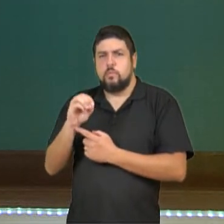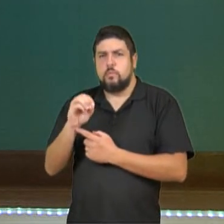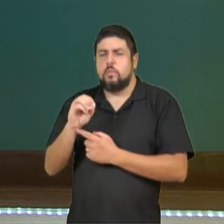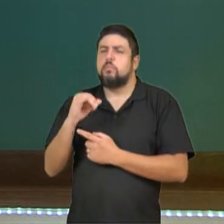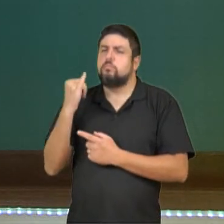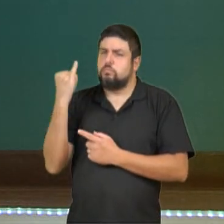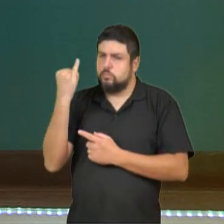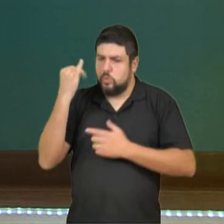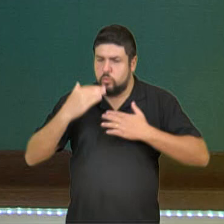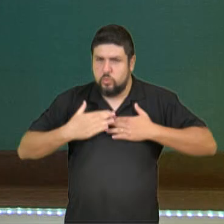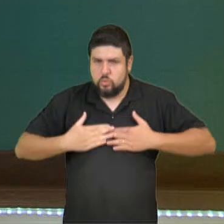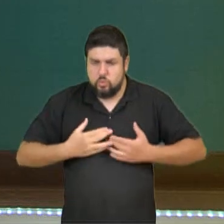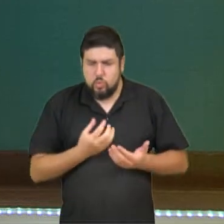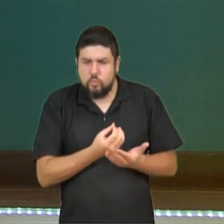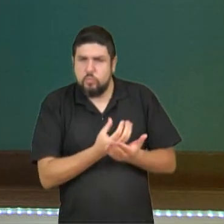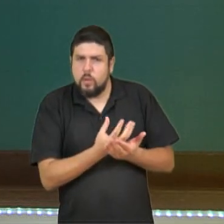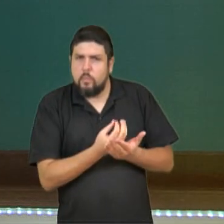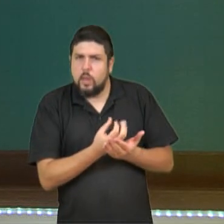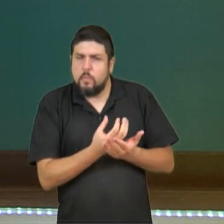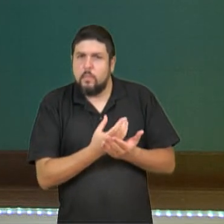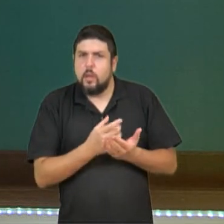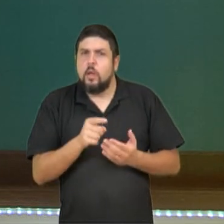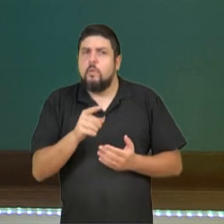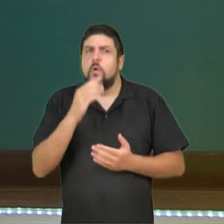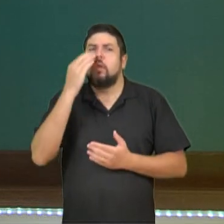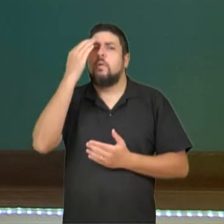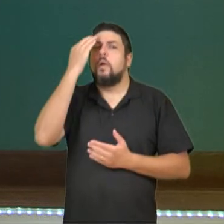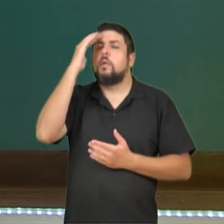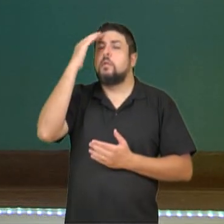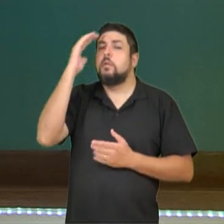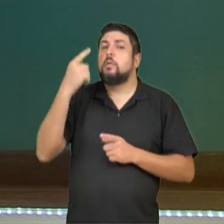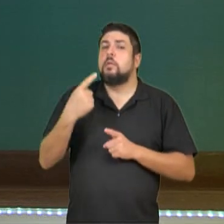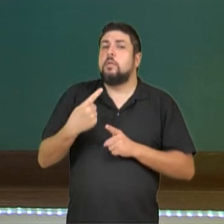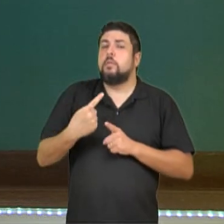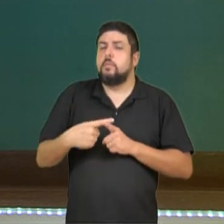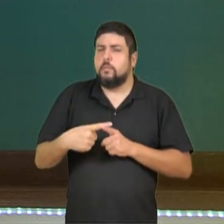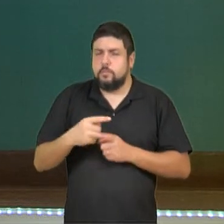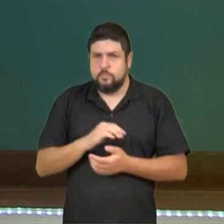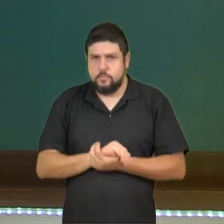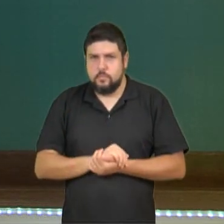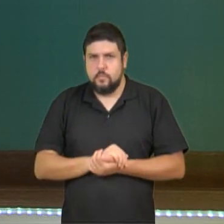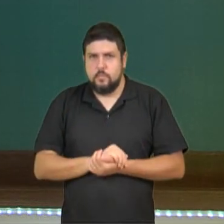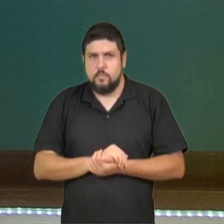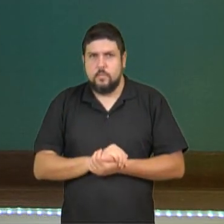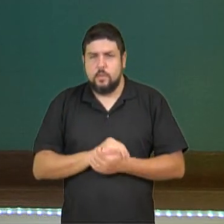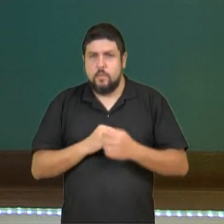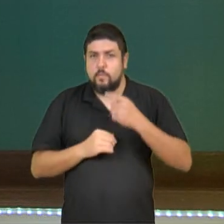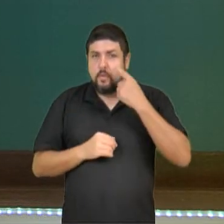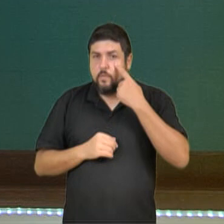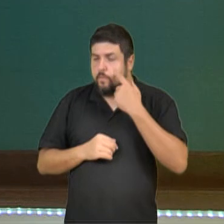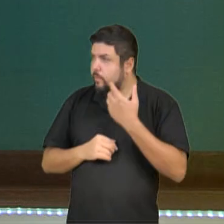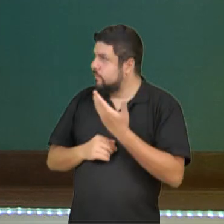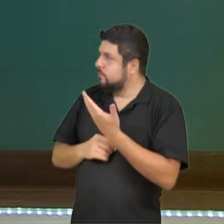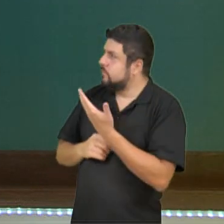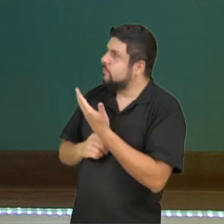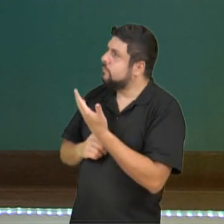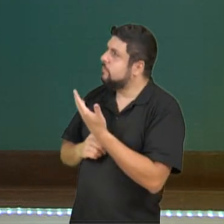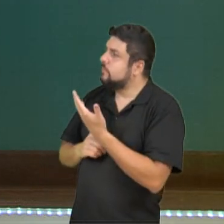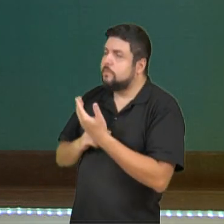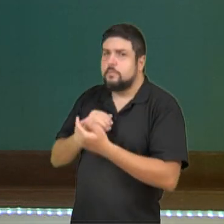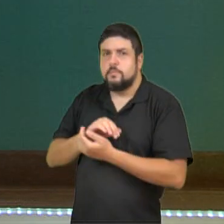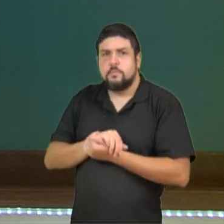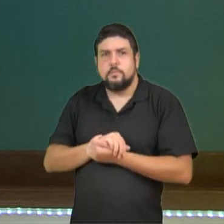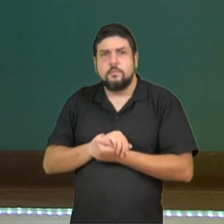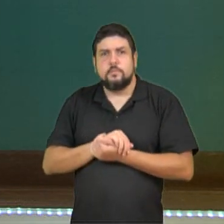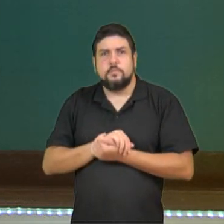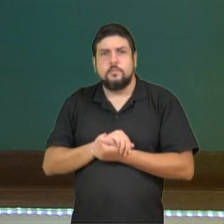corpo e você já vai entender o porquê deles serem tão importantes assim. Então, olha só aqui os vasos sanguíneos.